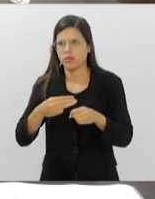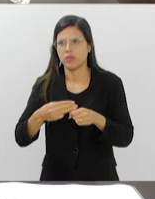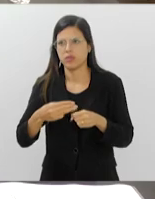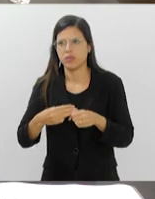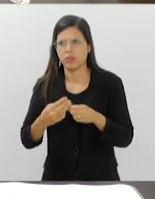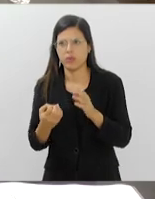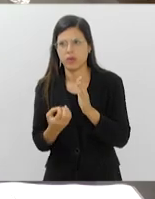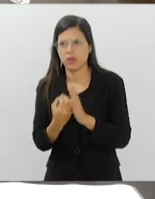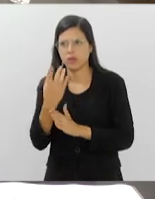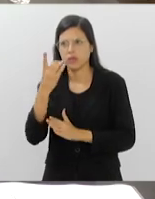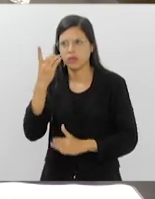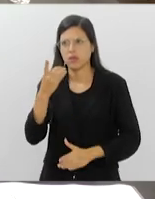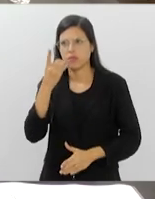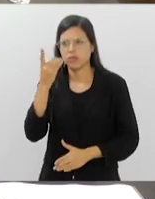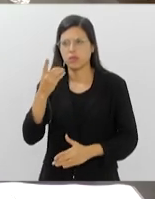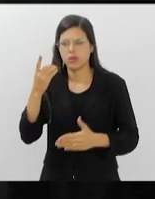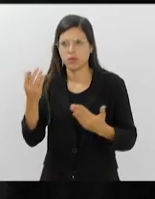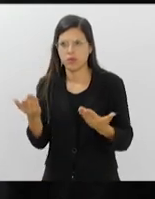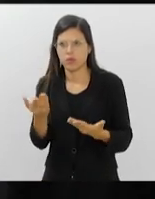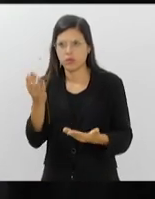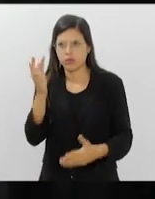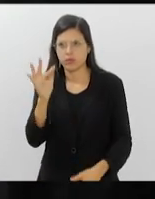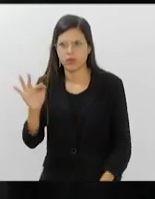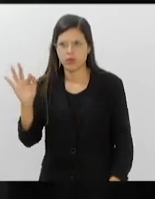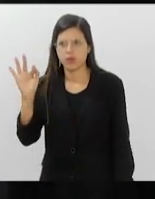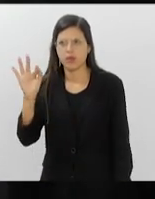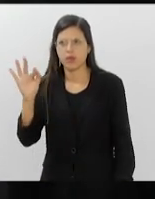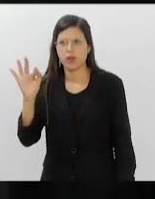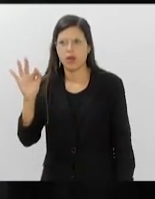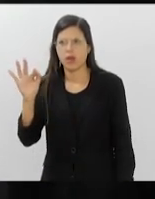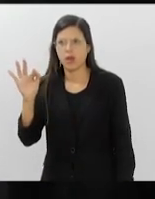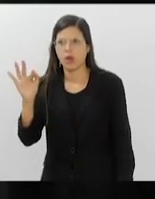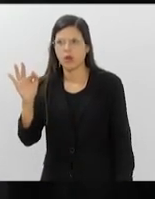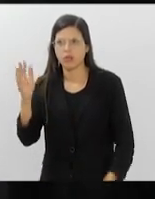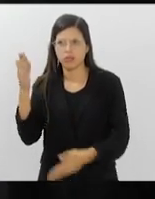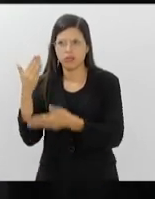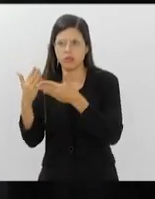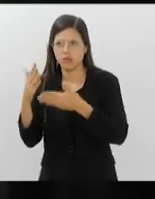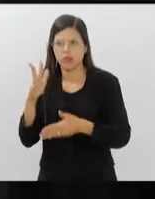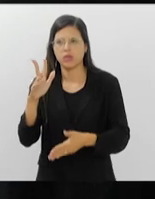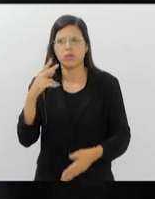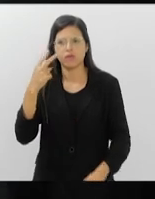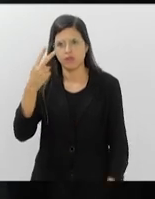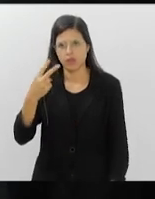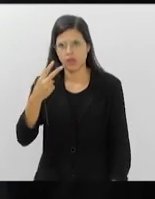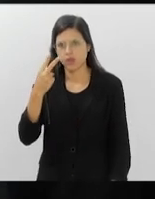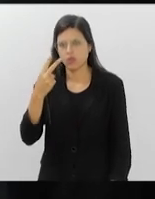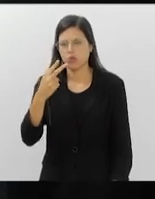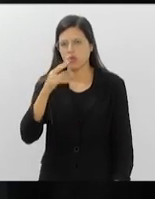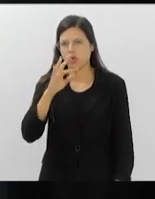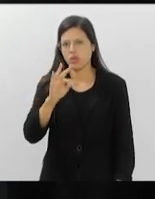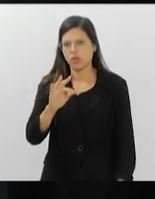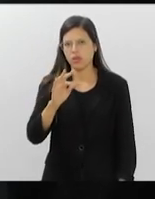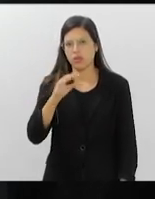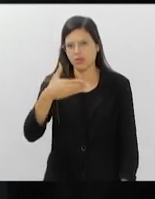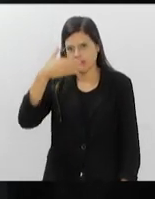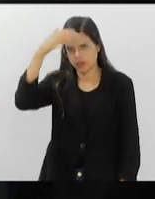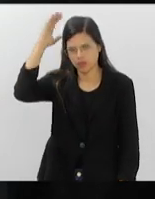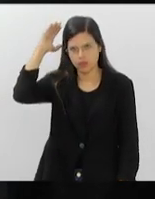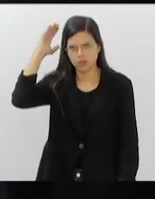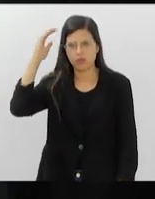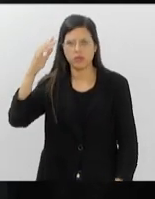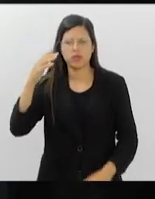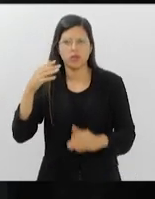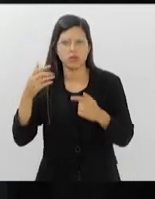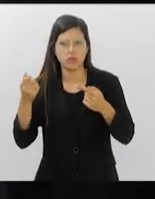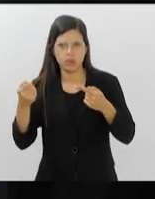até do deputado, hoje deputado federal, então vereador Tarcísio Mota, do PSOL, e o projeto dele também